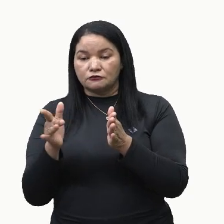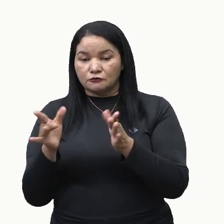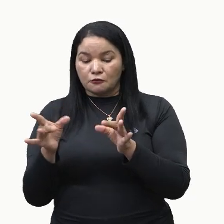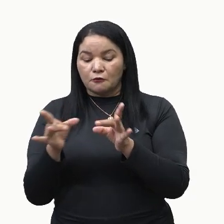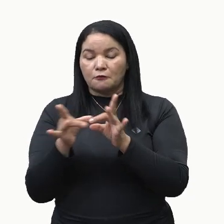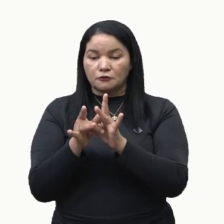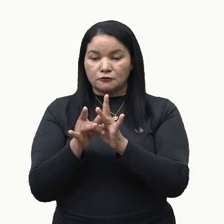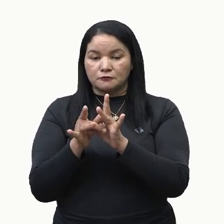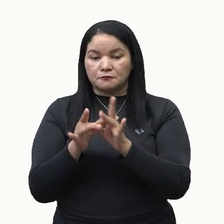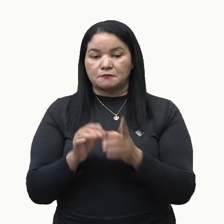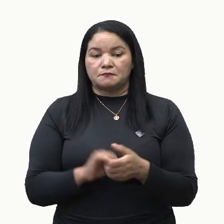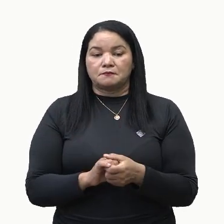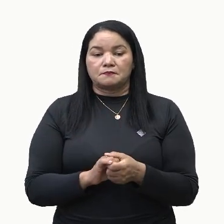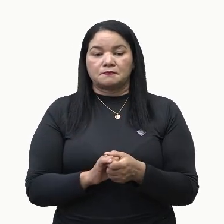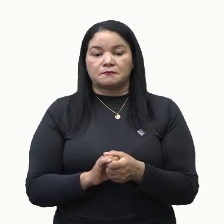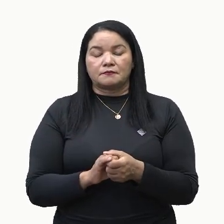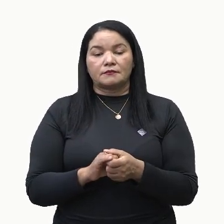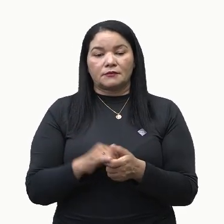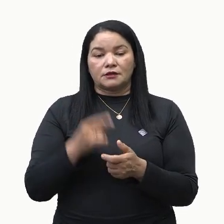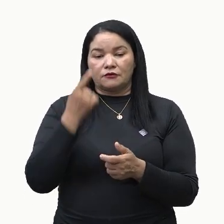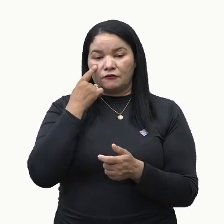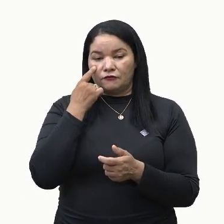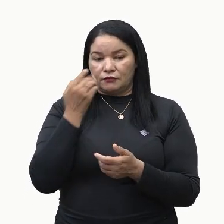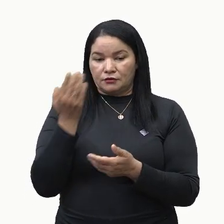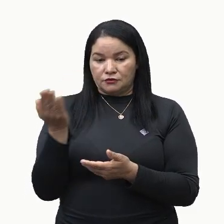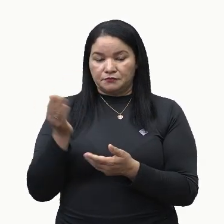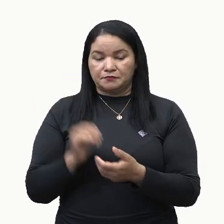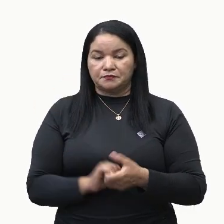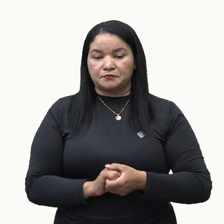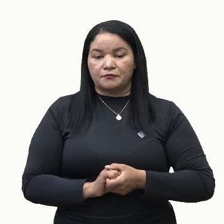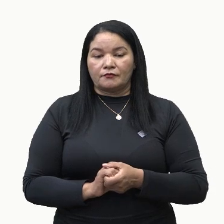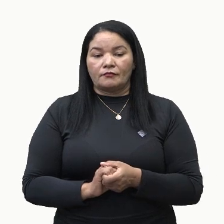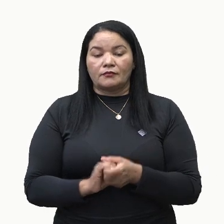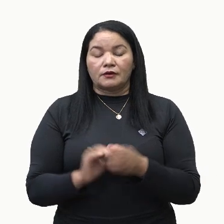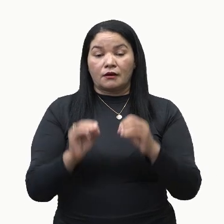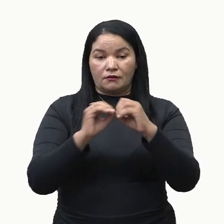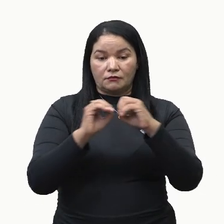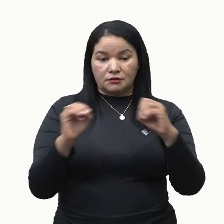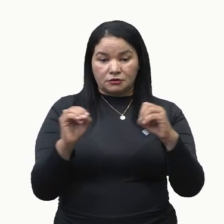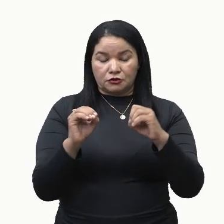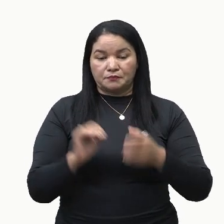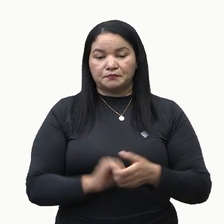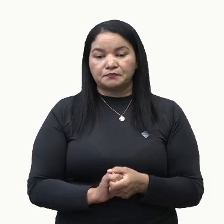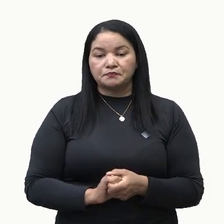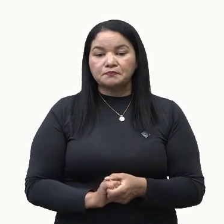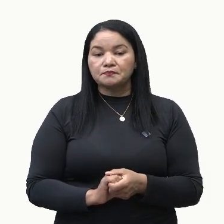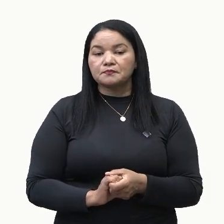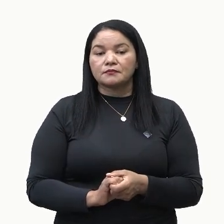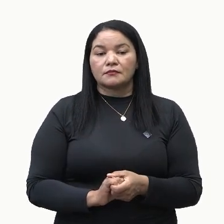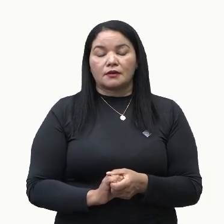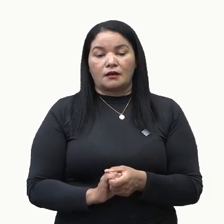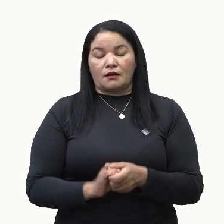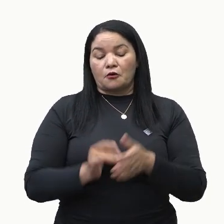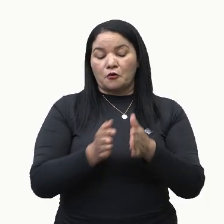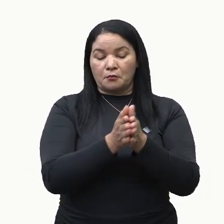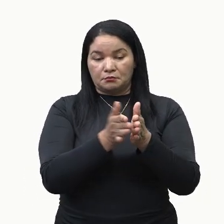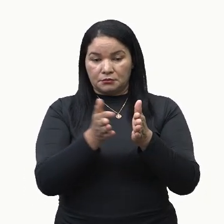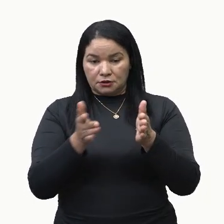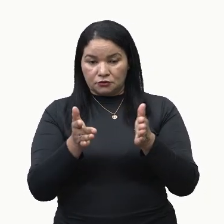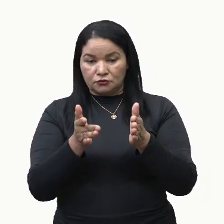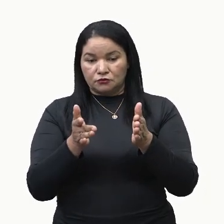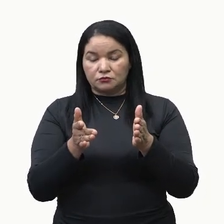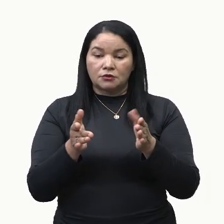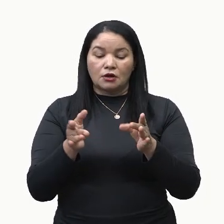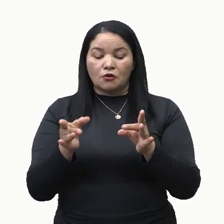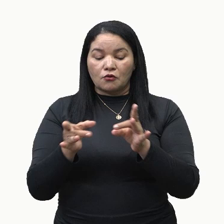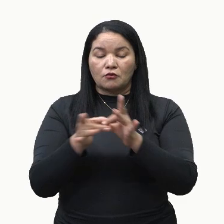aqui, esse período que eu trouxe 3 períodos aqui, 3 períodos não, eu trouxe um período composto por 3